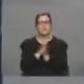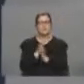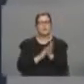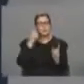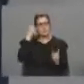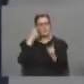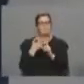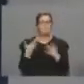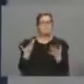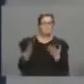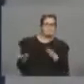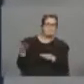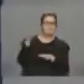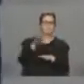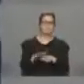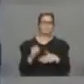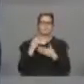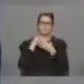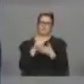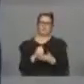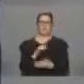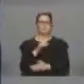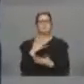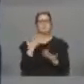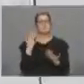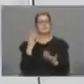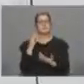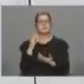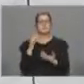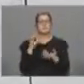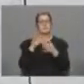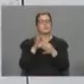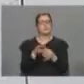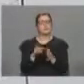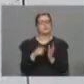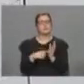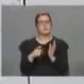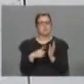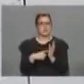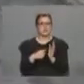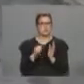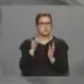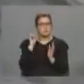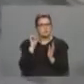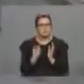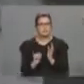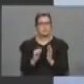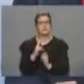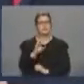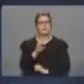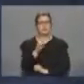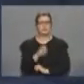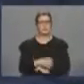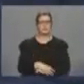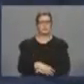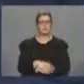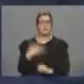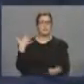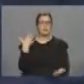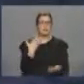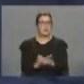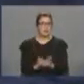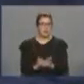passo em frente e nos apoios e dou opções que satisfazem as necessidades e especificidades da região até agora